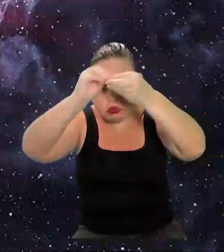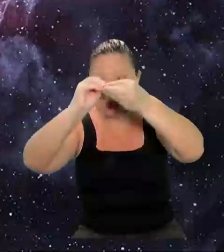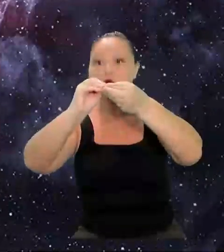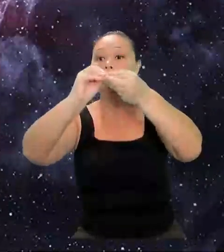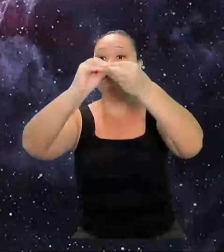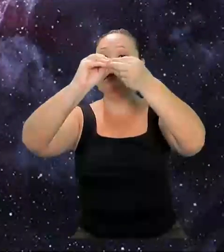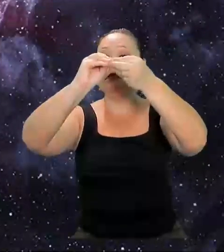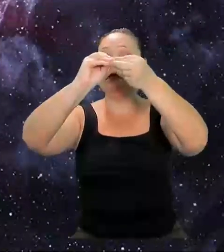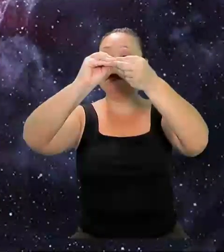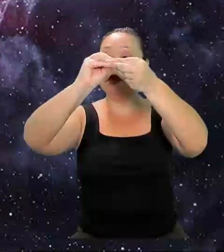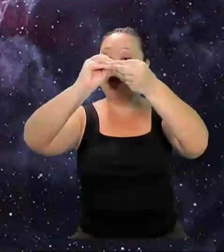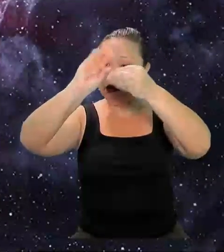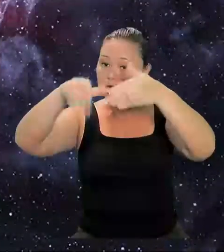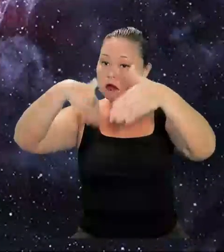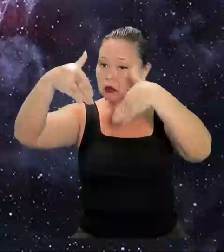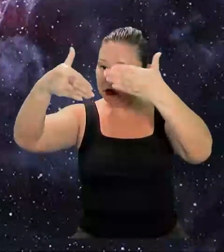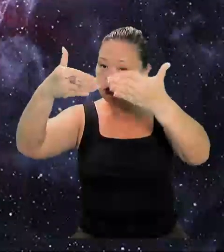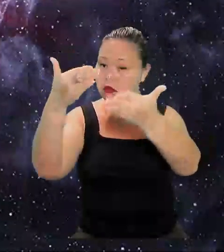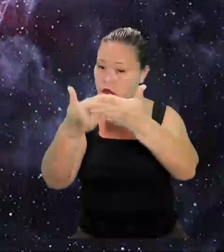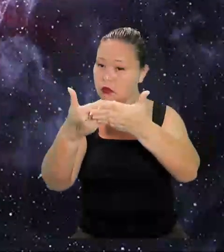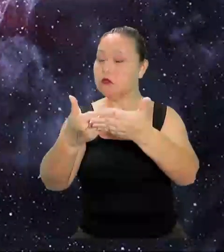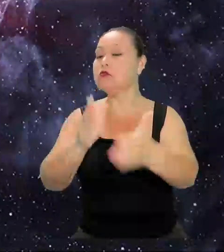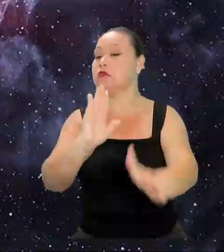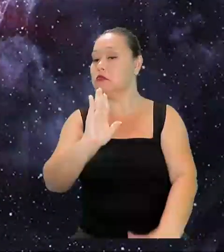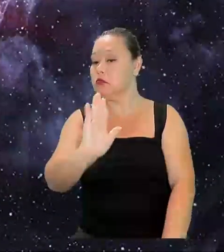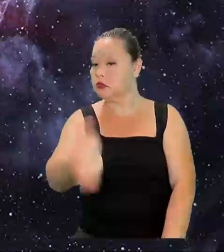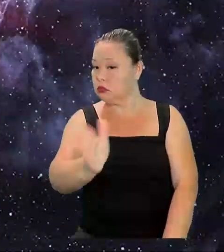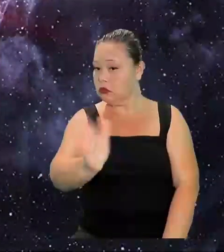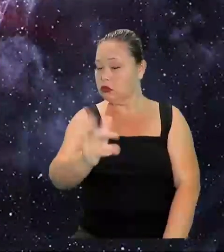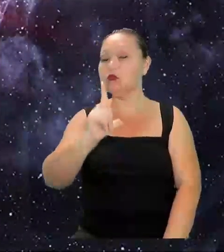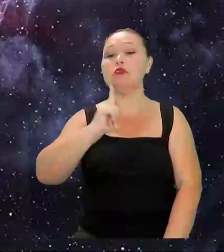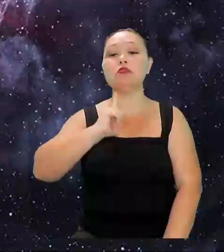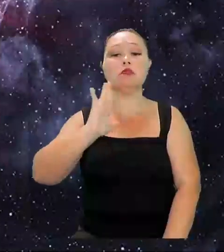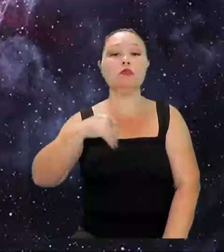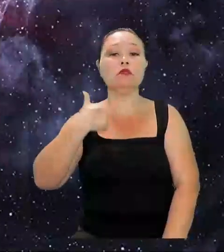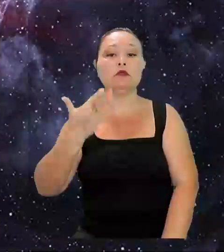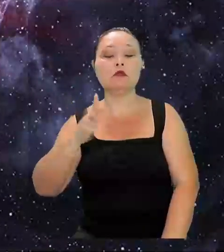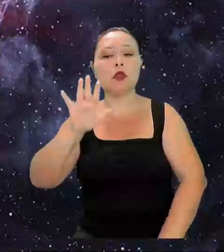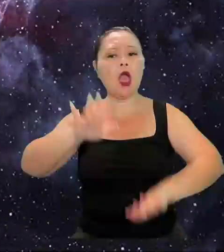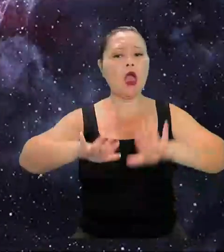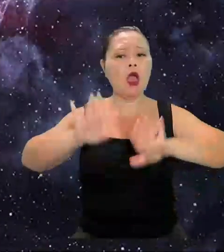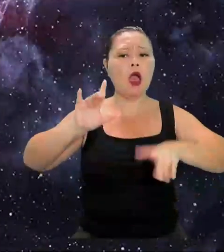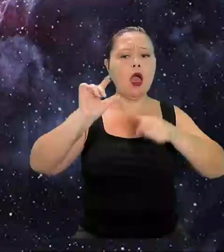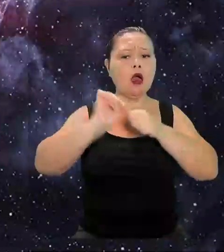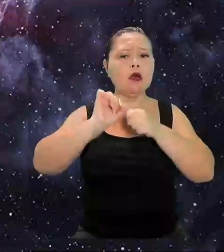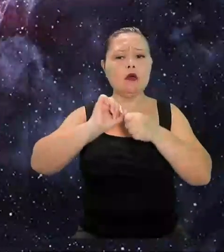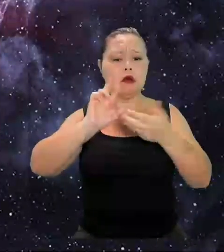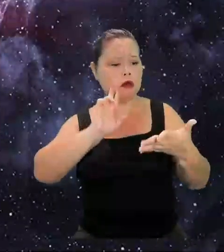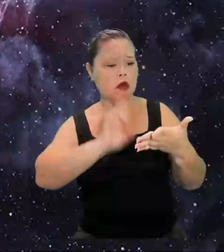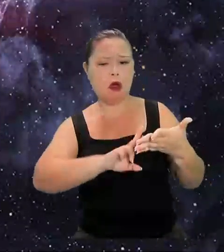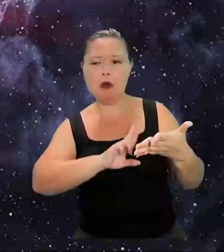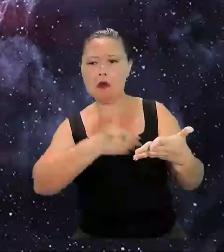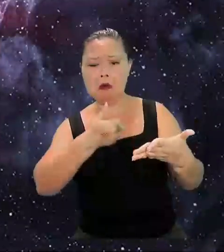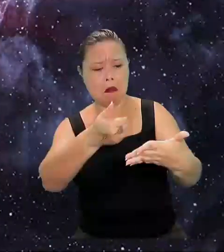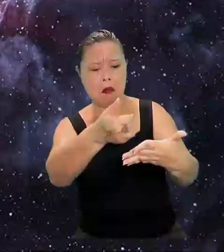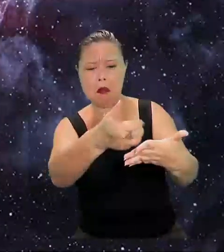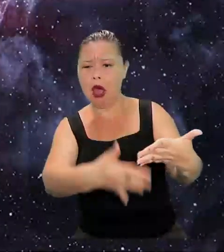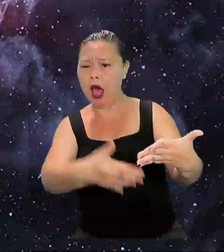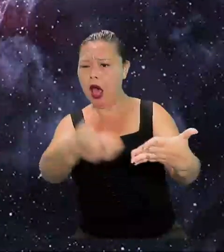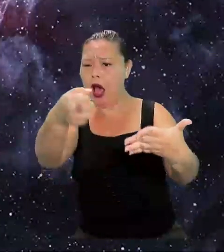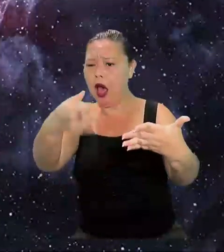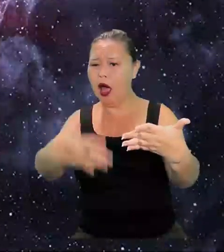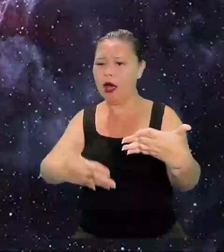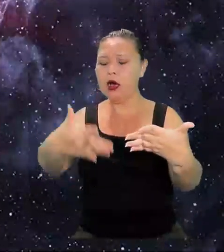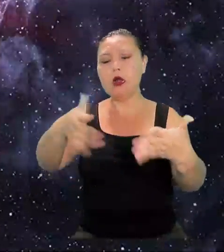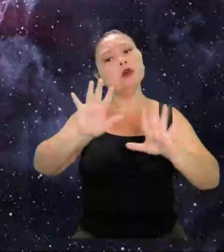desse tempo todo de estudo aí. Os pré-requisitos que eles já carregam com eles, porque às vezes tem uns caras que respondem lá e jogam um monte de coisa